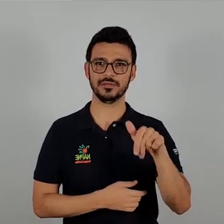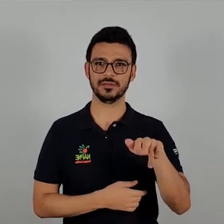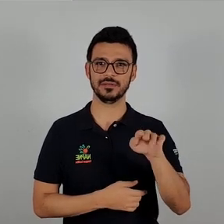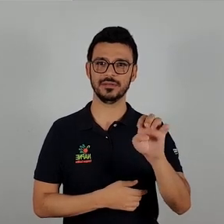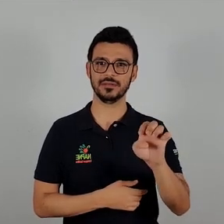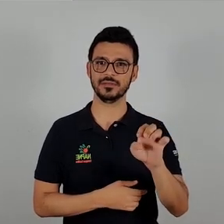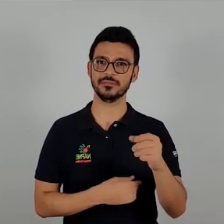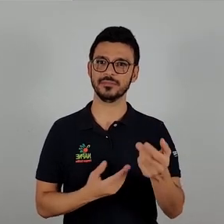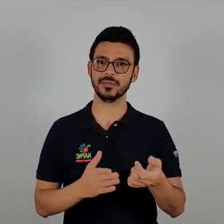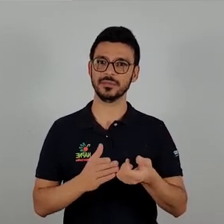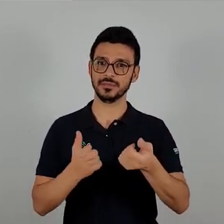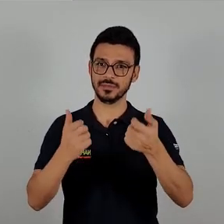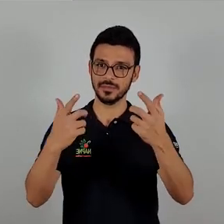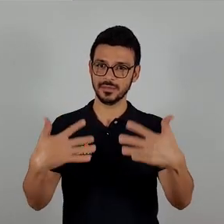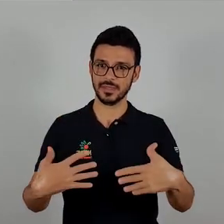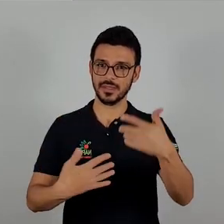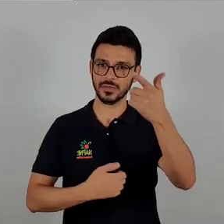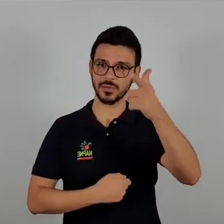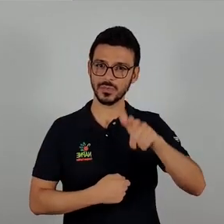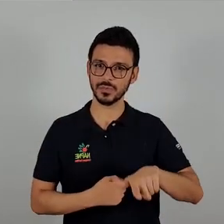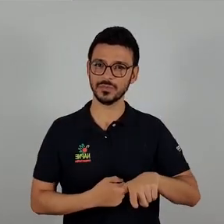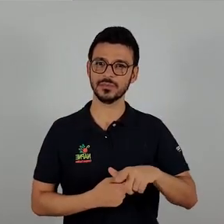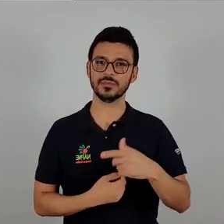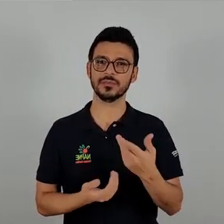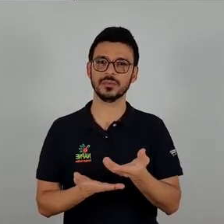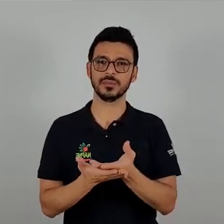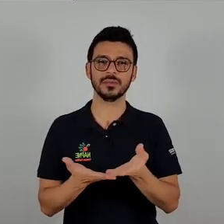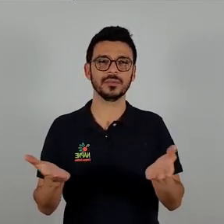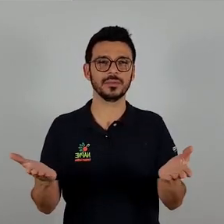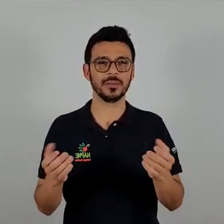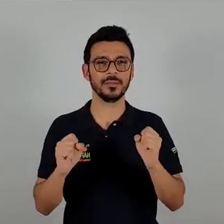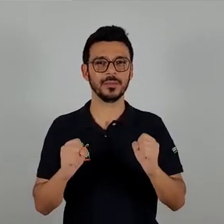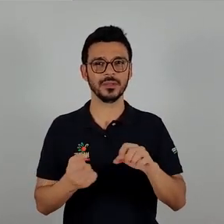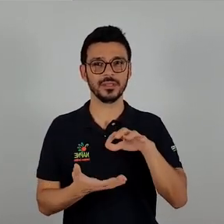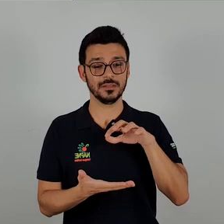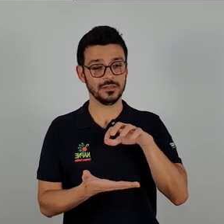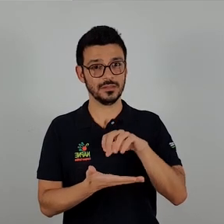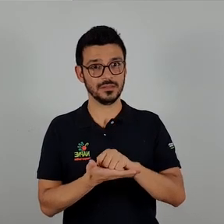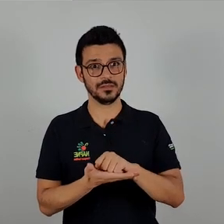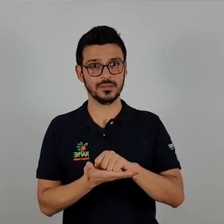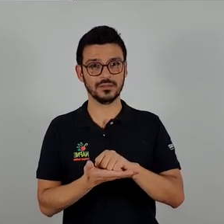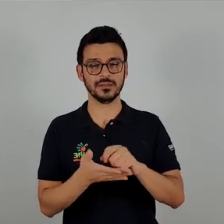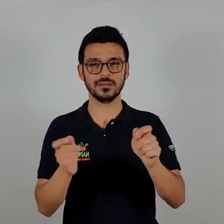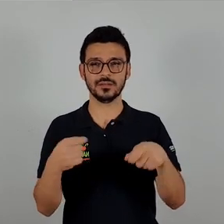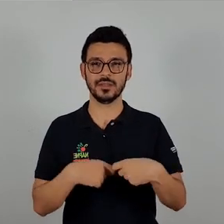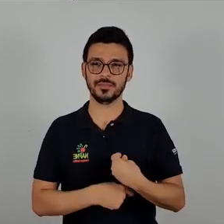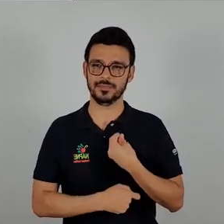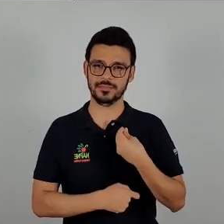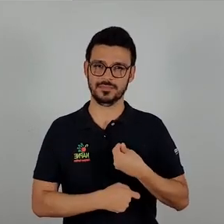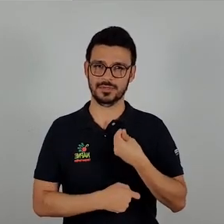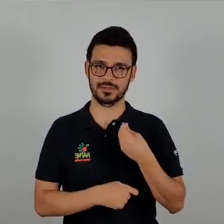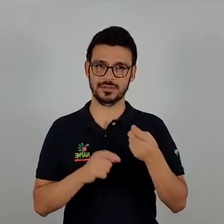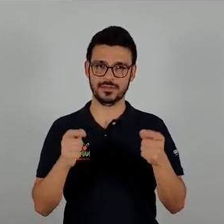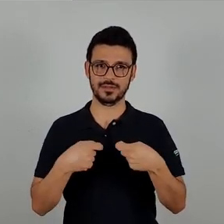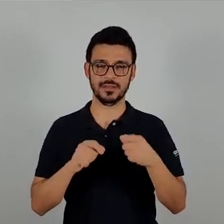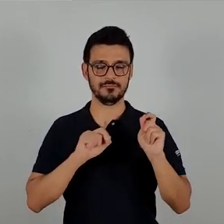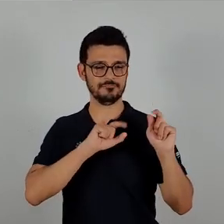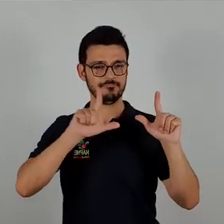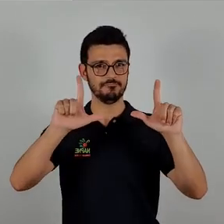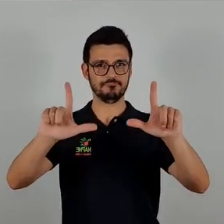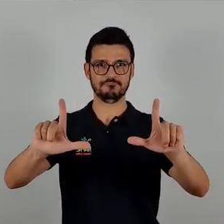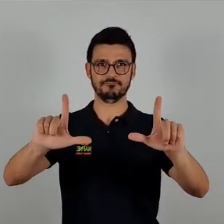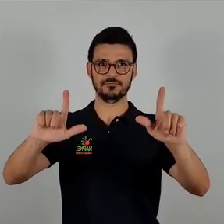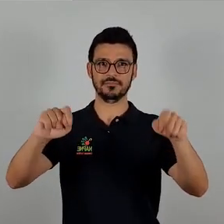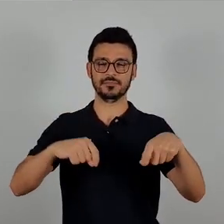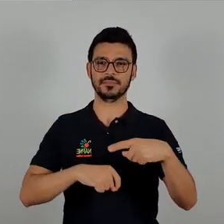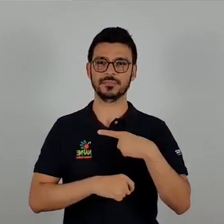né? Esse é o projeto de um evento anual. Todo ano a gente traz um tema diferente. Já estamos aí no 2º ano, né? Só